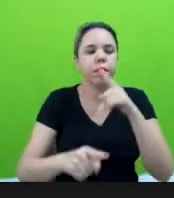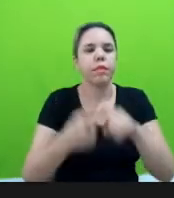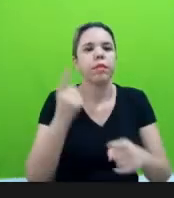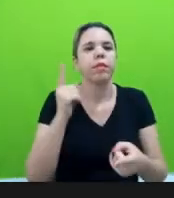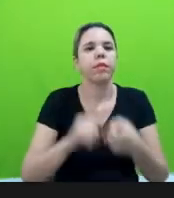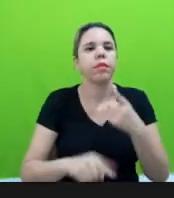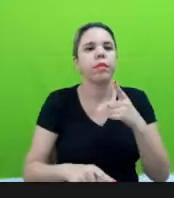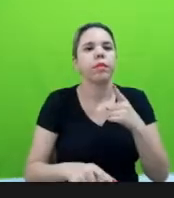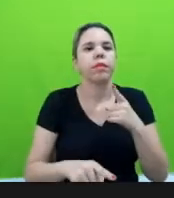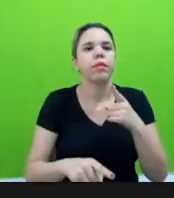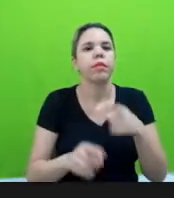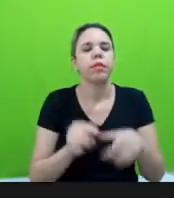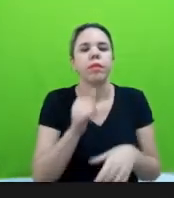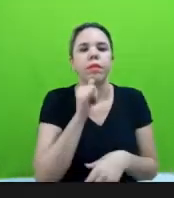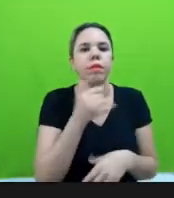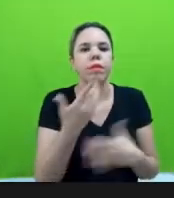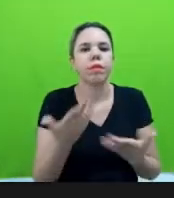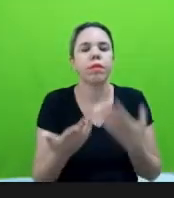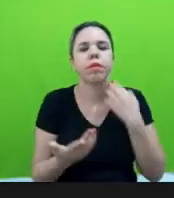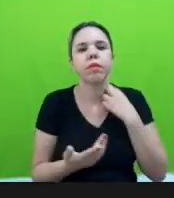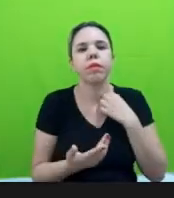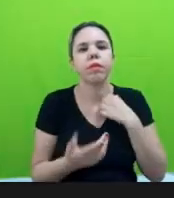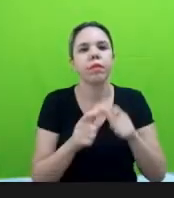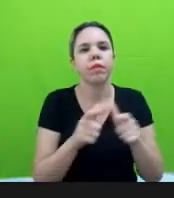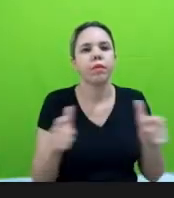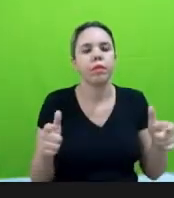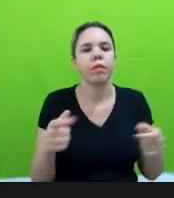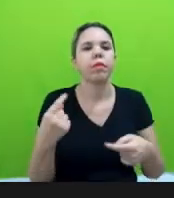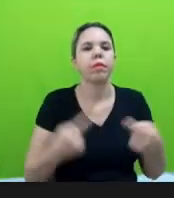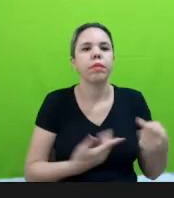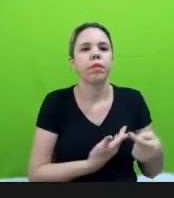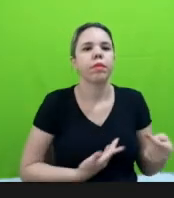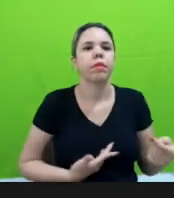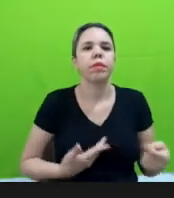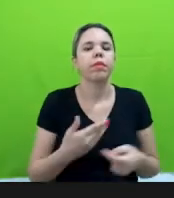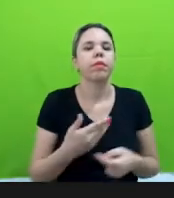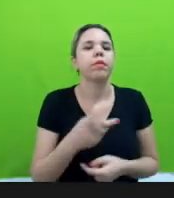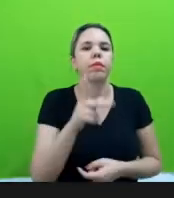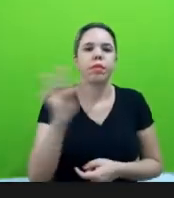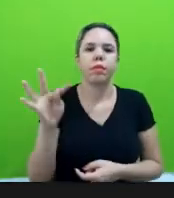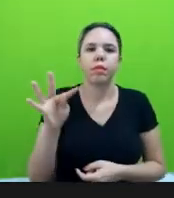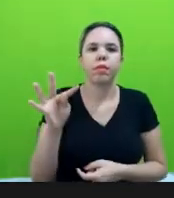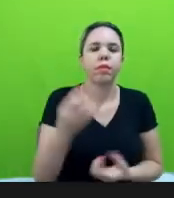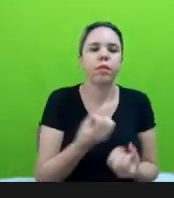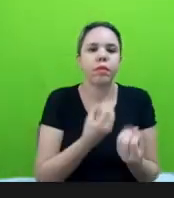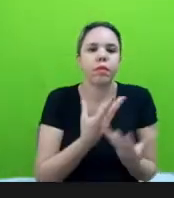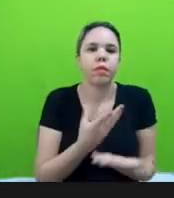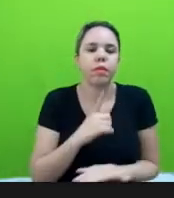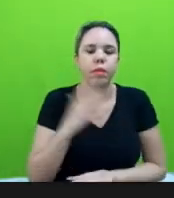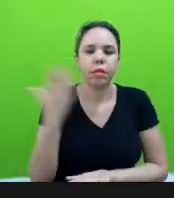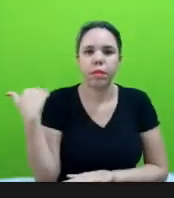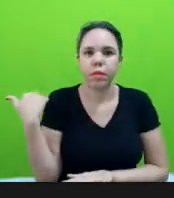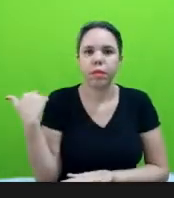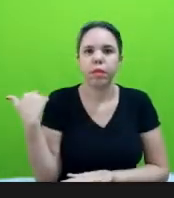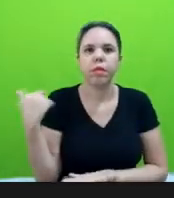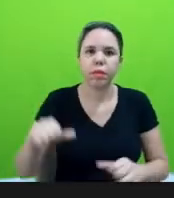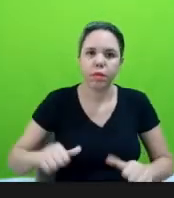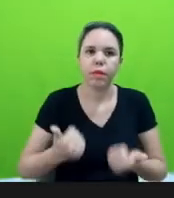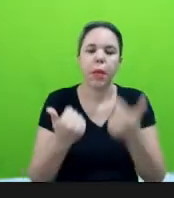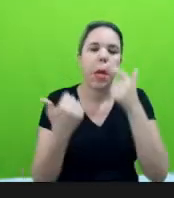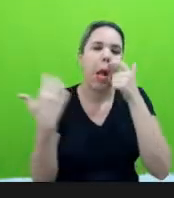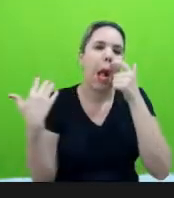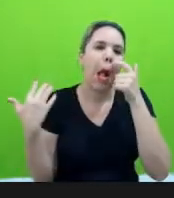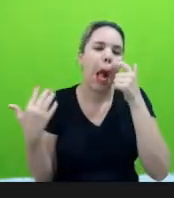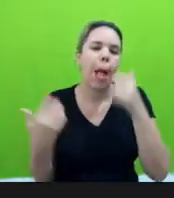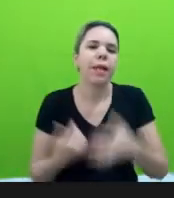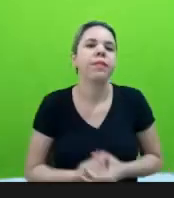pela Alfabetização na Idade Certa, que foi a grande política de alfabetização do governo do PT, tinha efeitos positivos